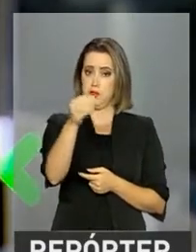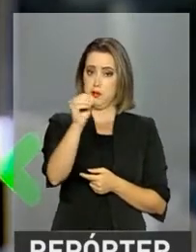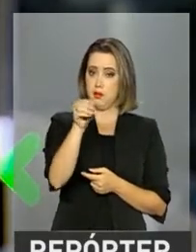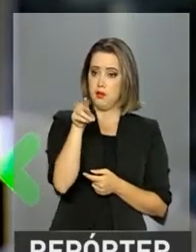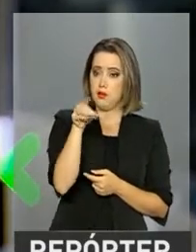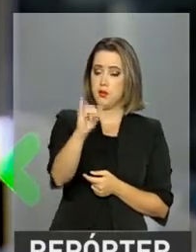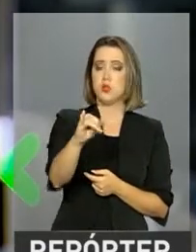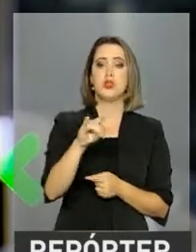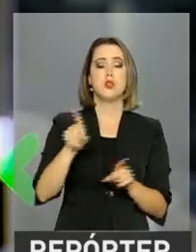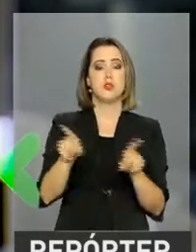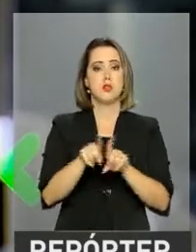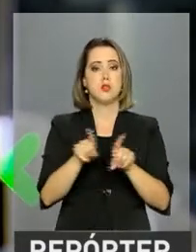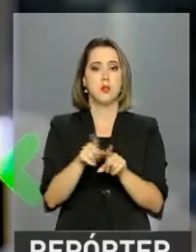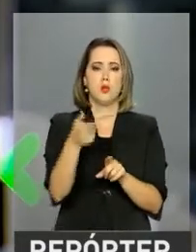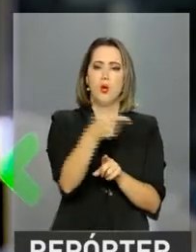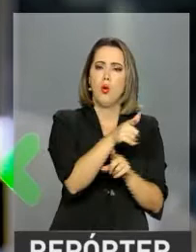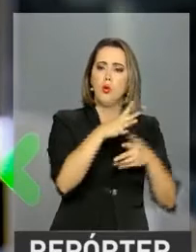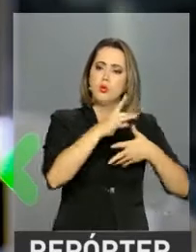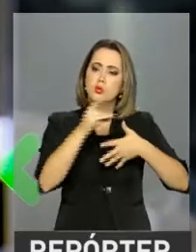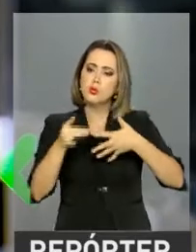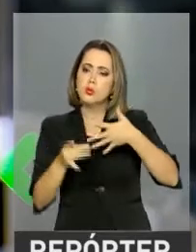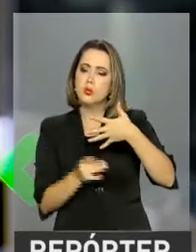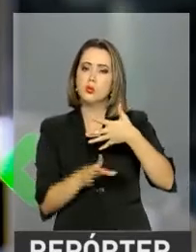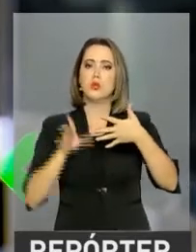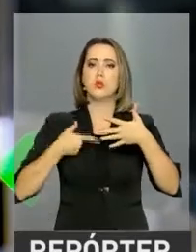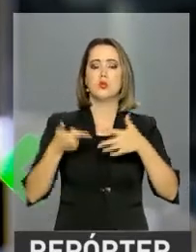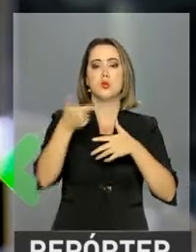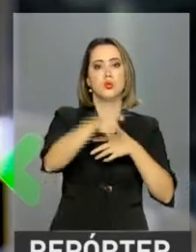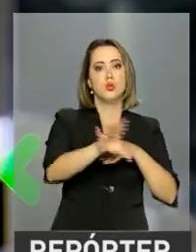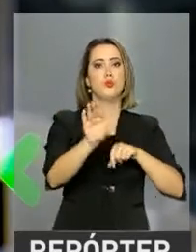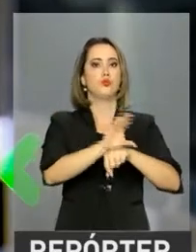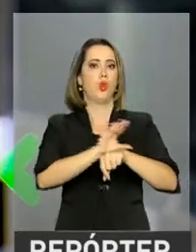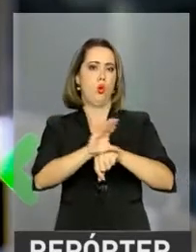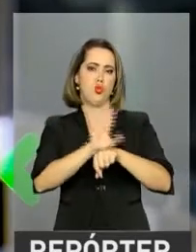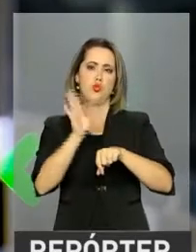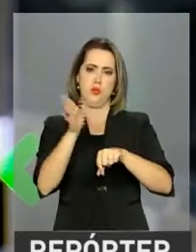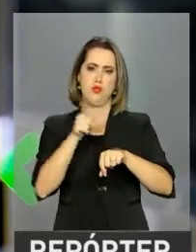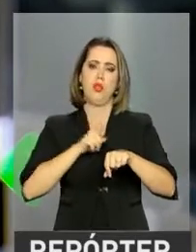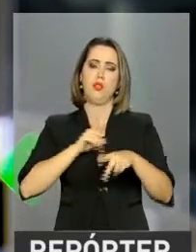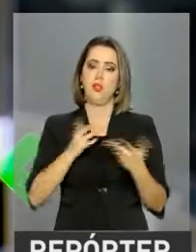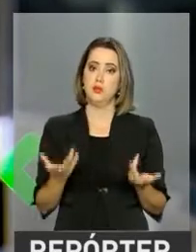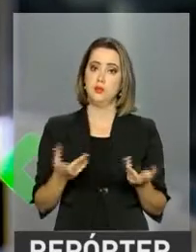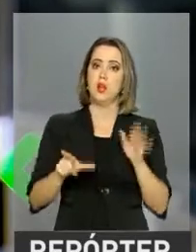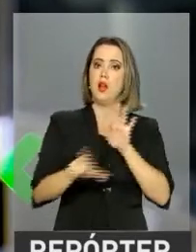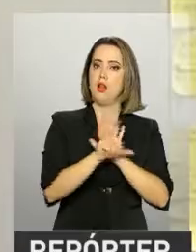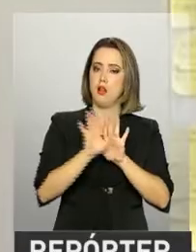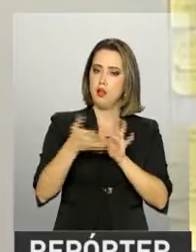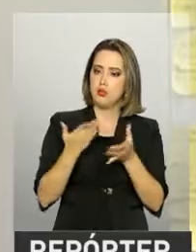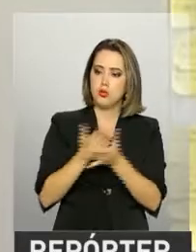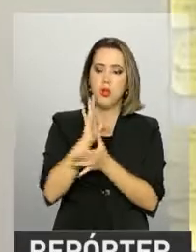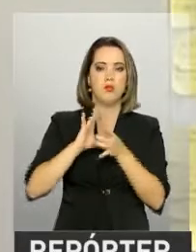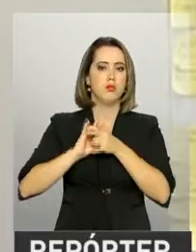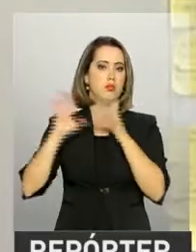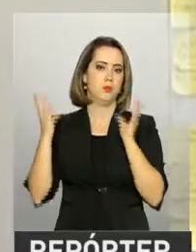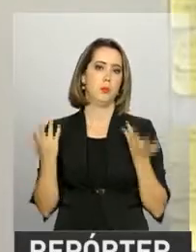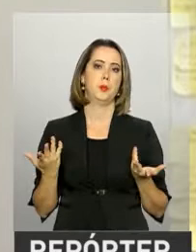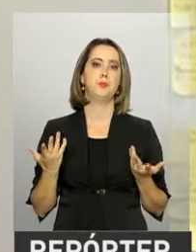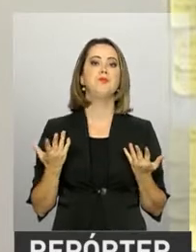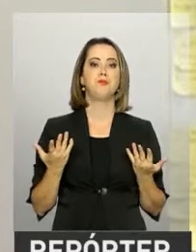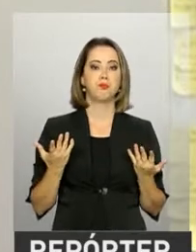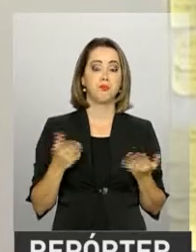que repetiam direitos já previstos na constituição a lei já está em vigor abre a oportunidade